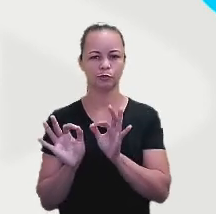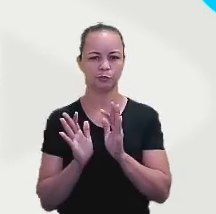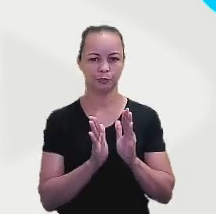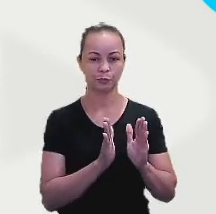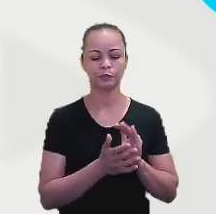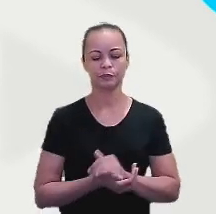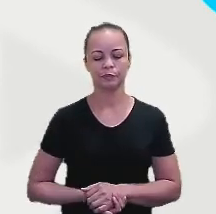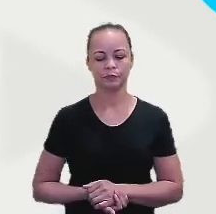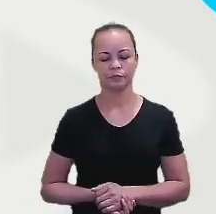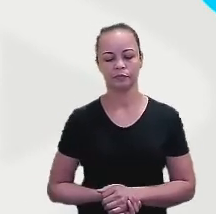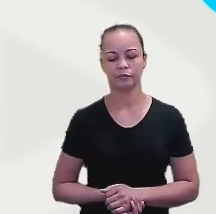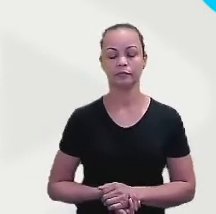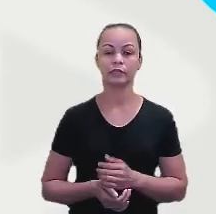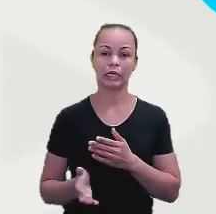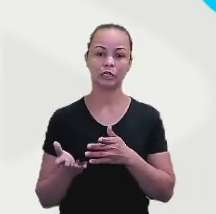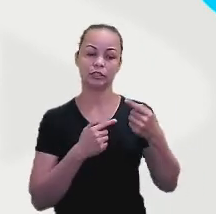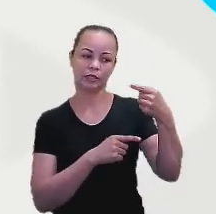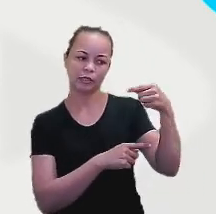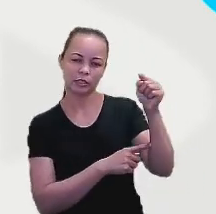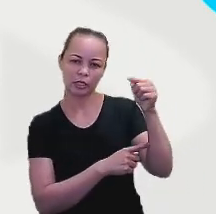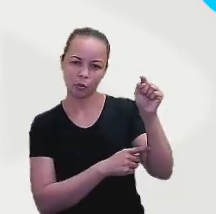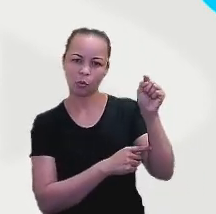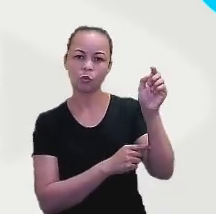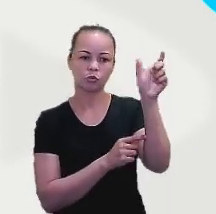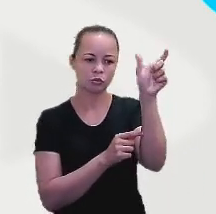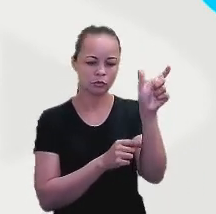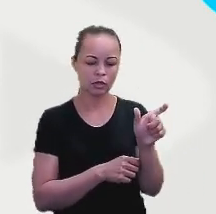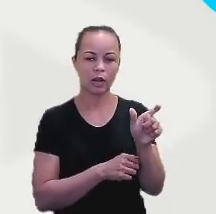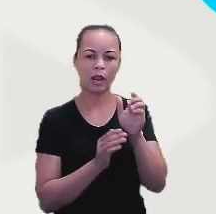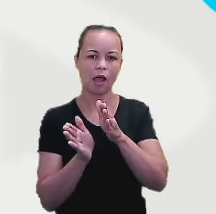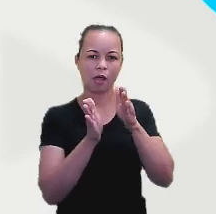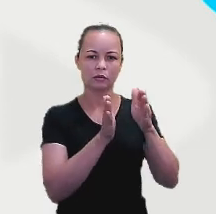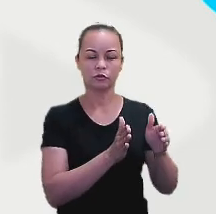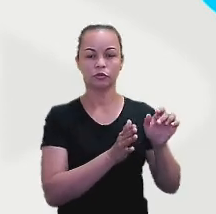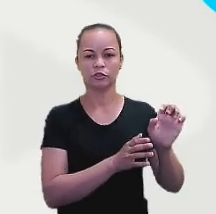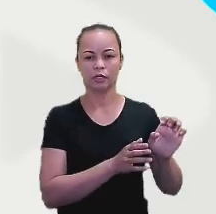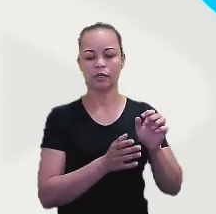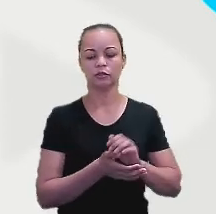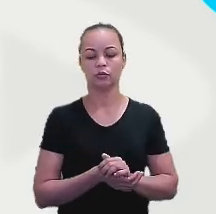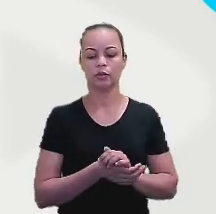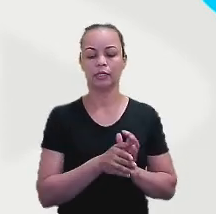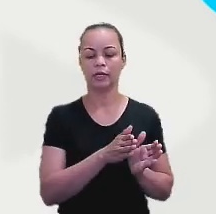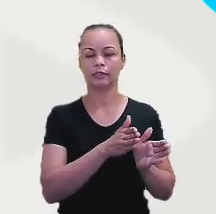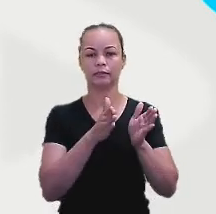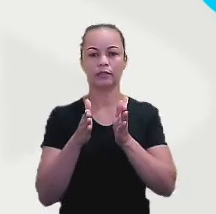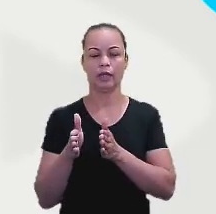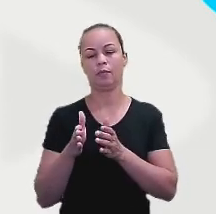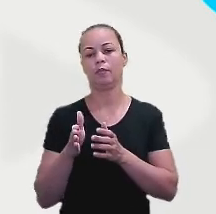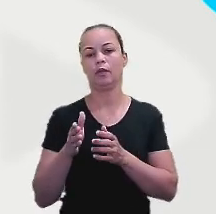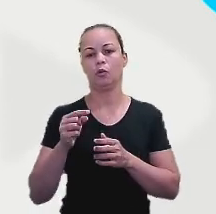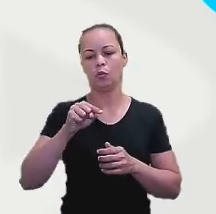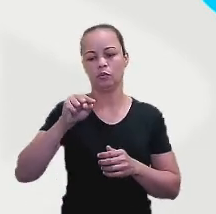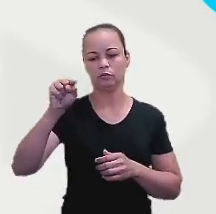ó, as que recebem o acento agudo a gente vai colocar do lado esquerdo e a que recebe o circunflexo do lado direito.